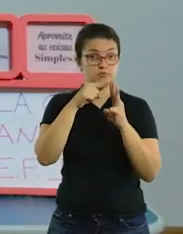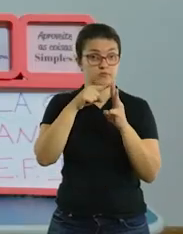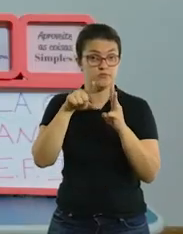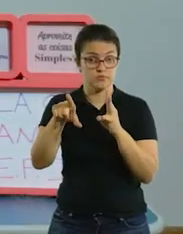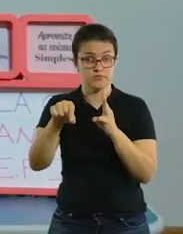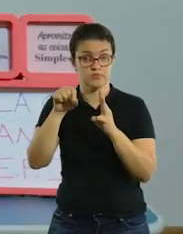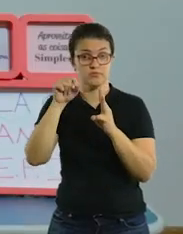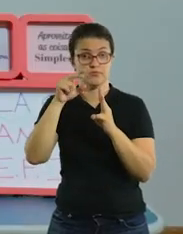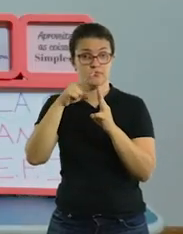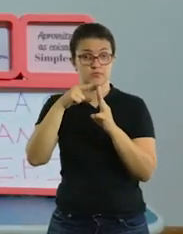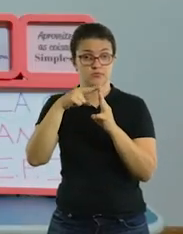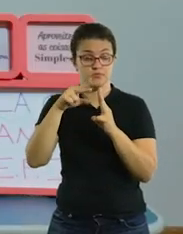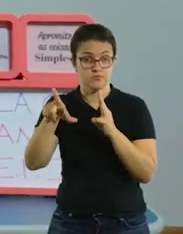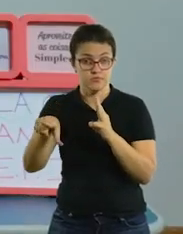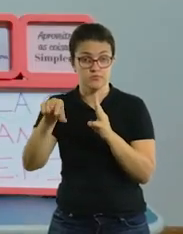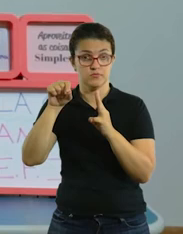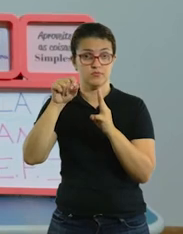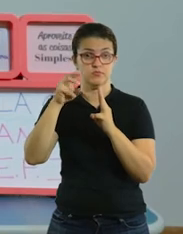carta da unidade.